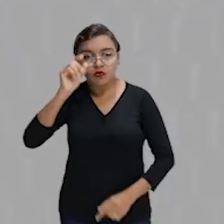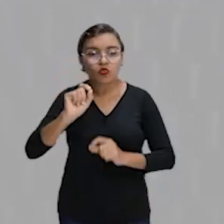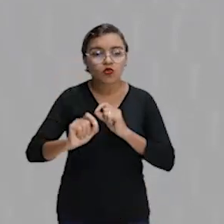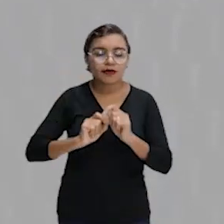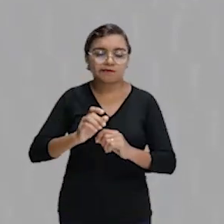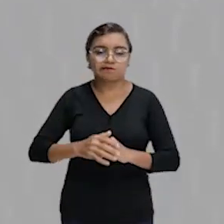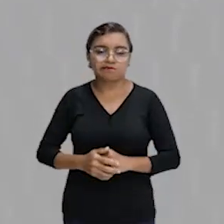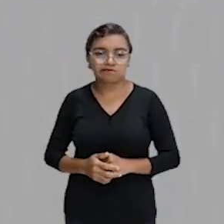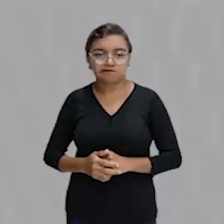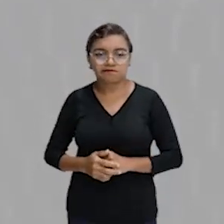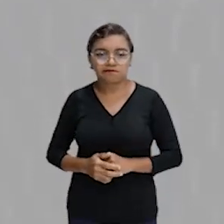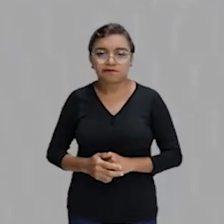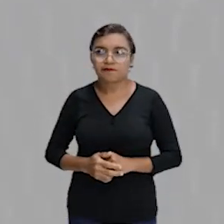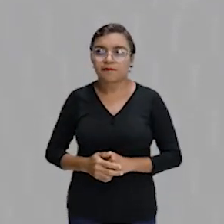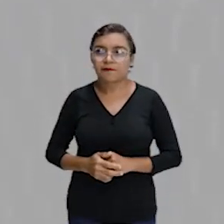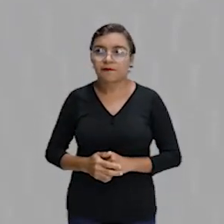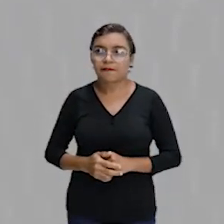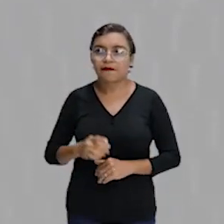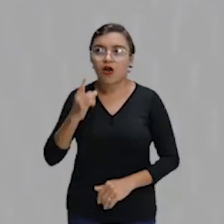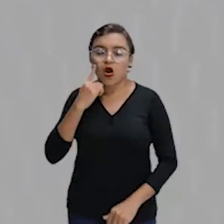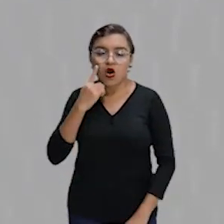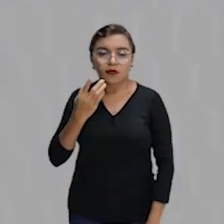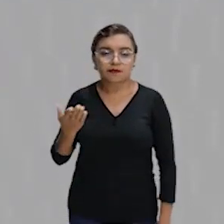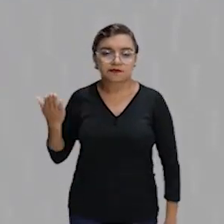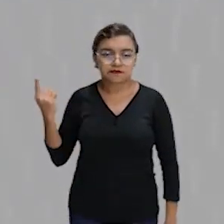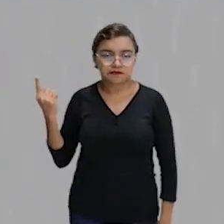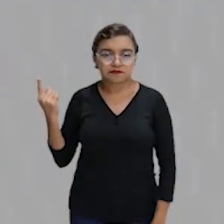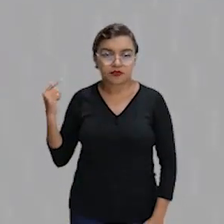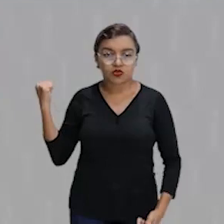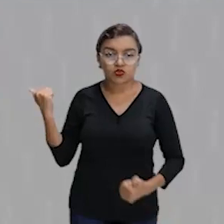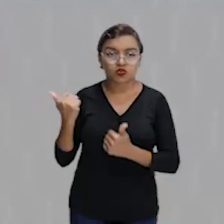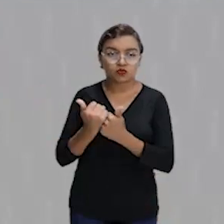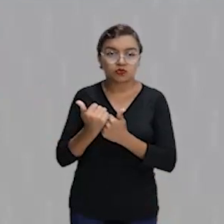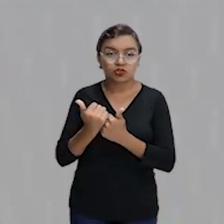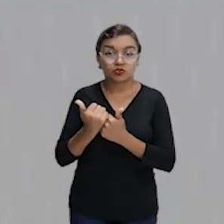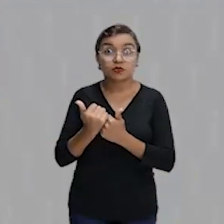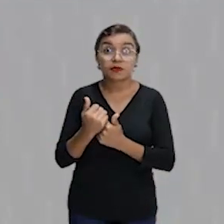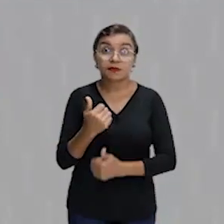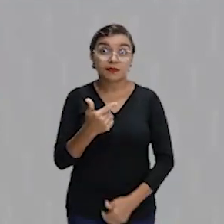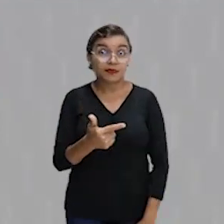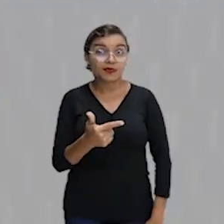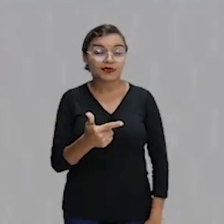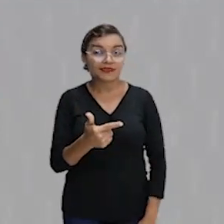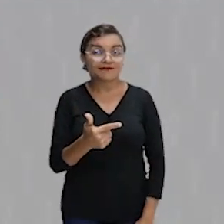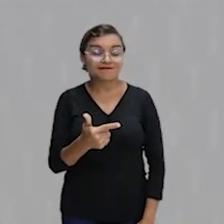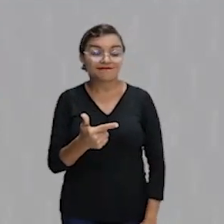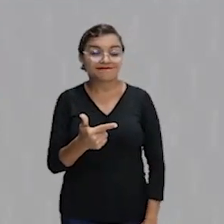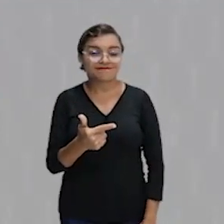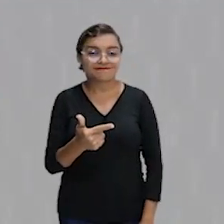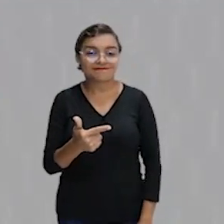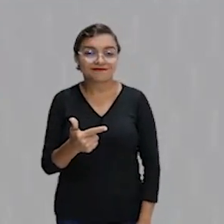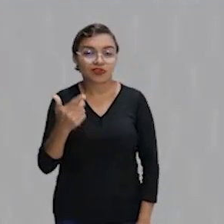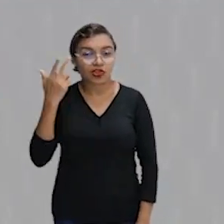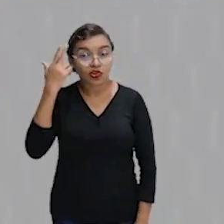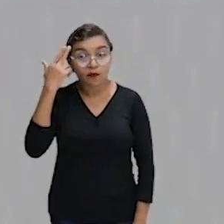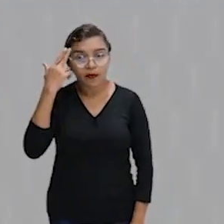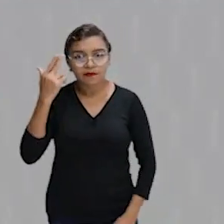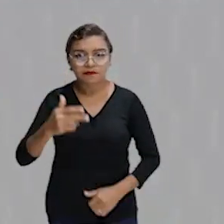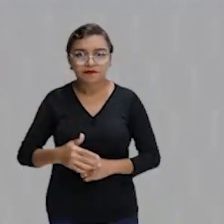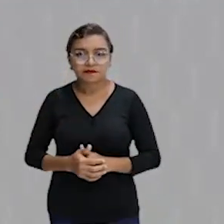2,718 elevado a 20 vezes K, vai ser substituído por quem? Pelo 2. Tranquilinho, tá? Olha como